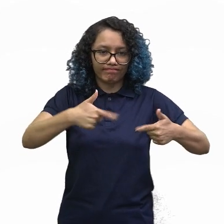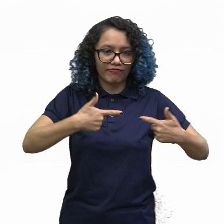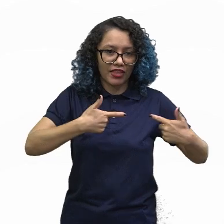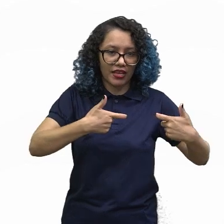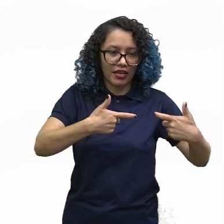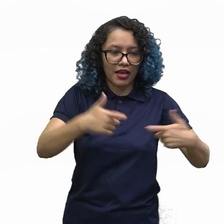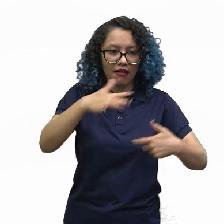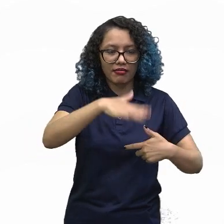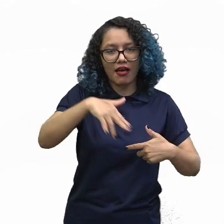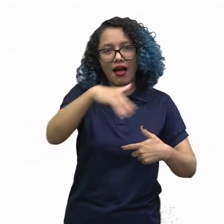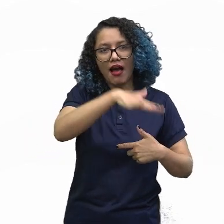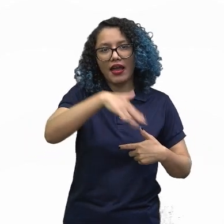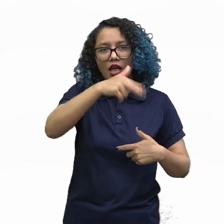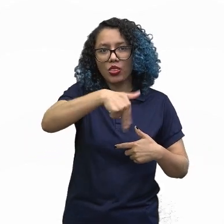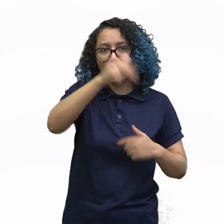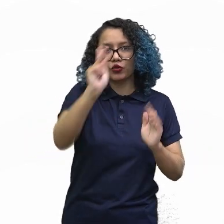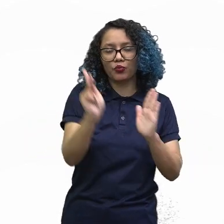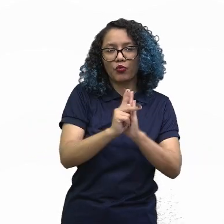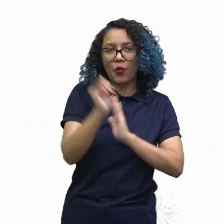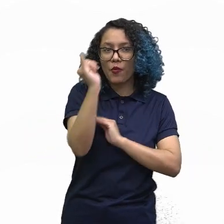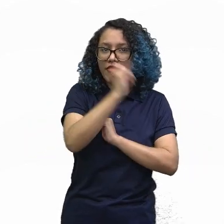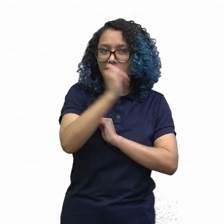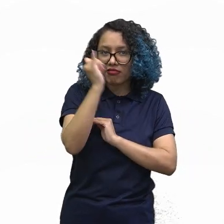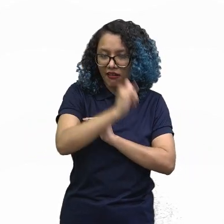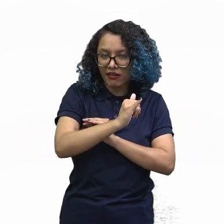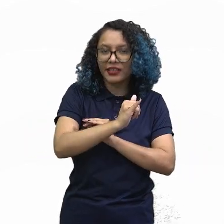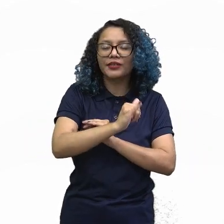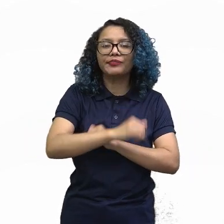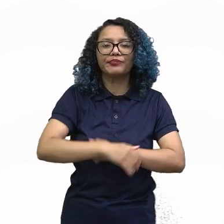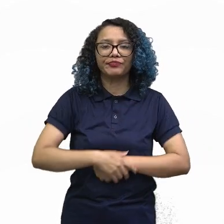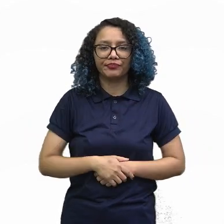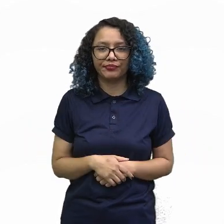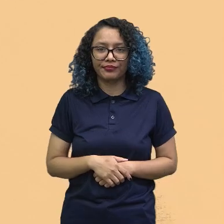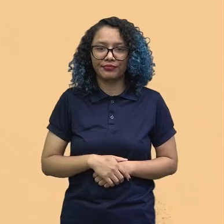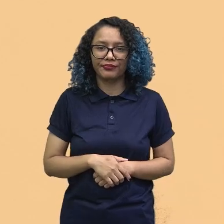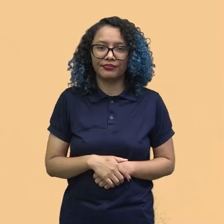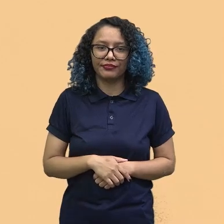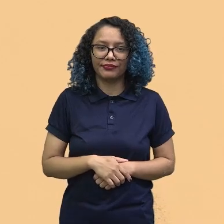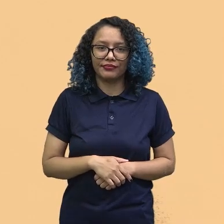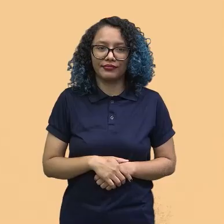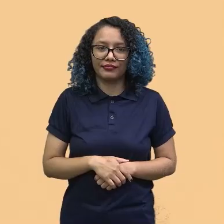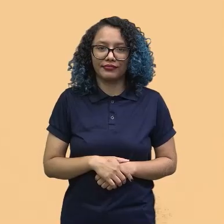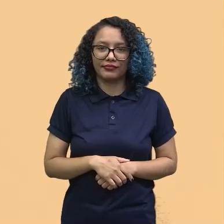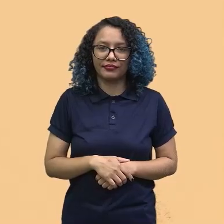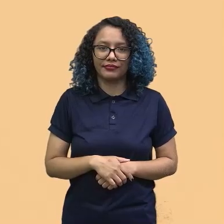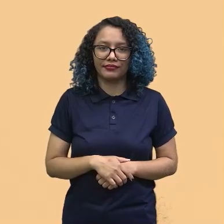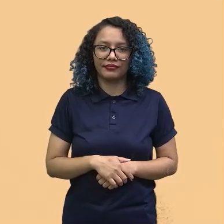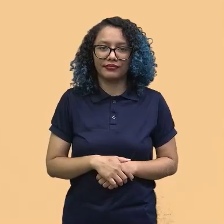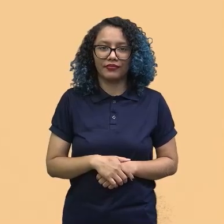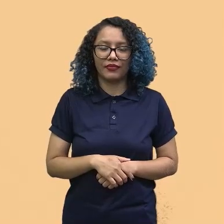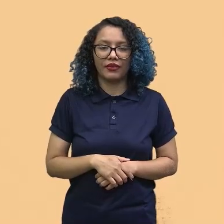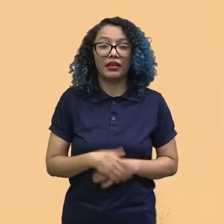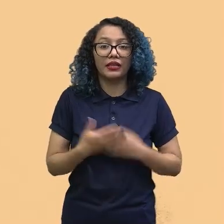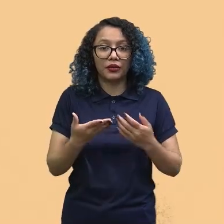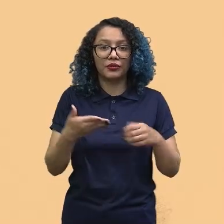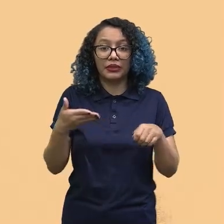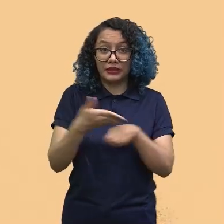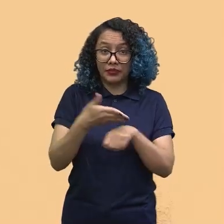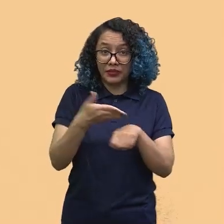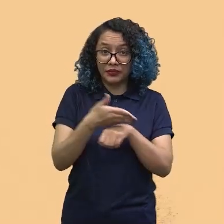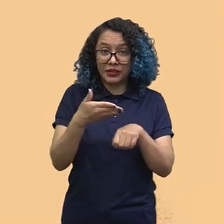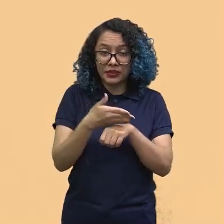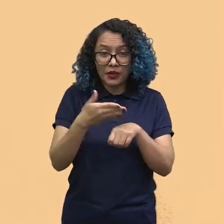da Itália, em que, inclusive, tá, essa participação brasileira no norte da Itália foi